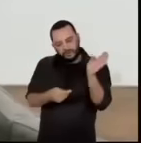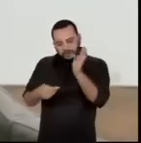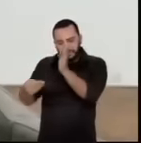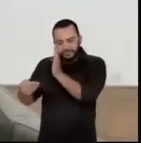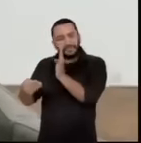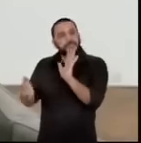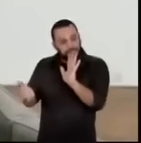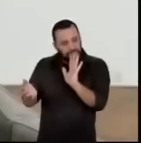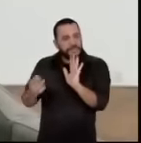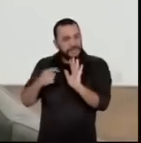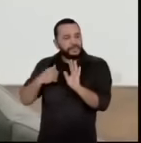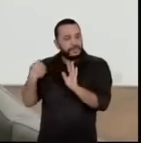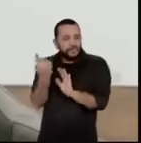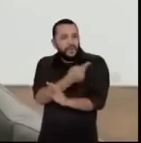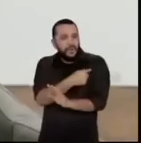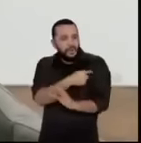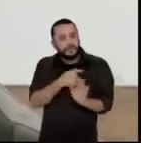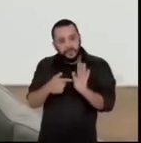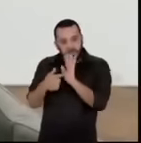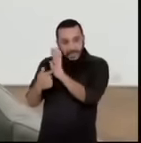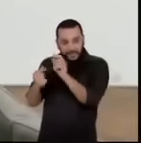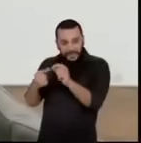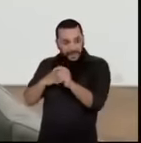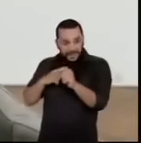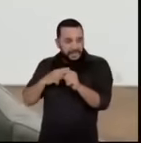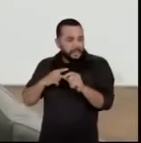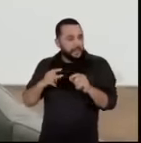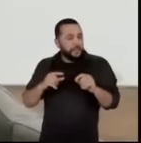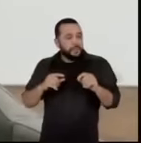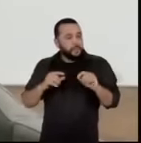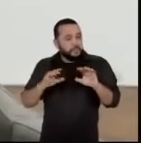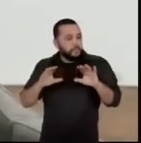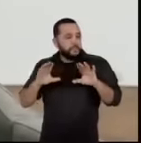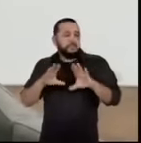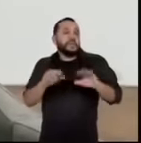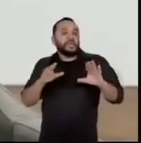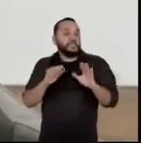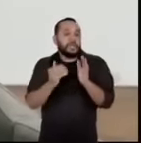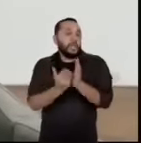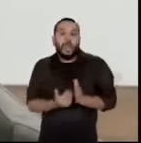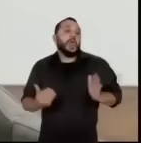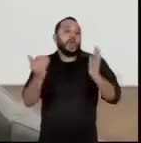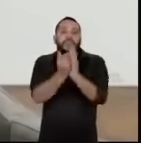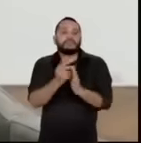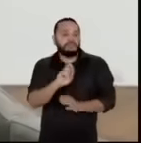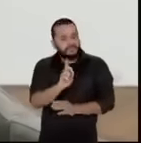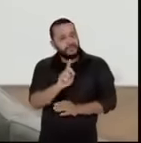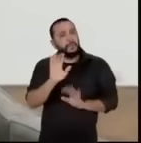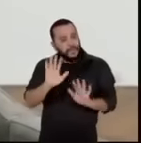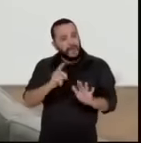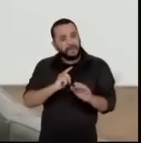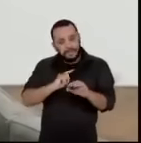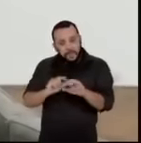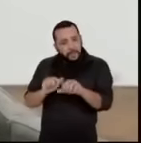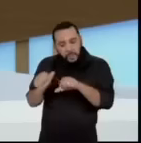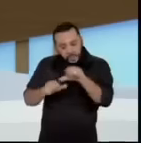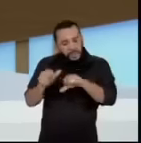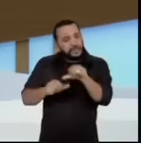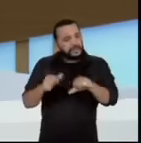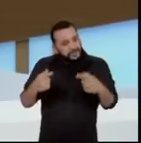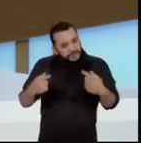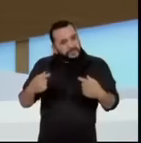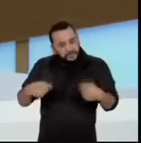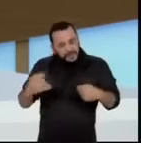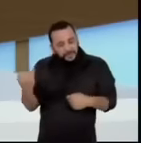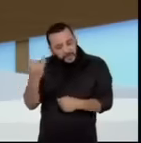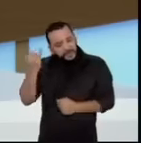nós tentando mostrar que não queríamos mudar nada que fosse comprometedor, mas que eram mudanças para nós entendidas como importantes, continuam